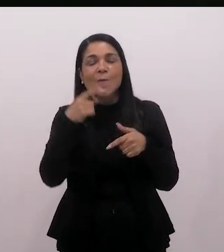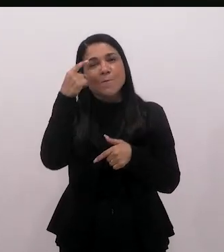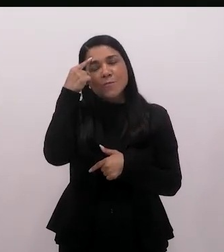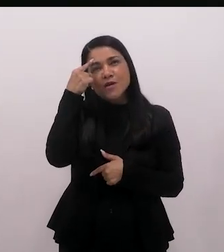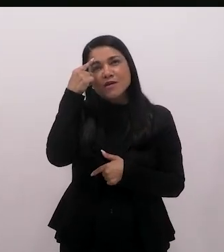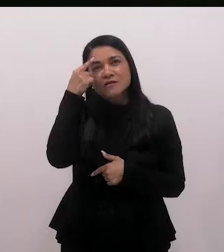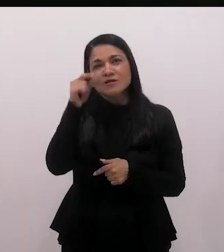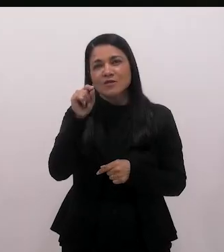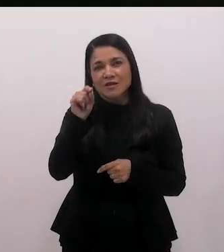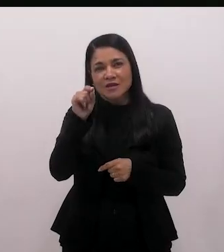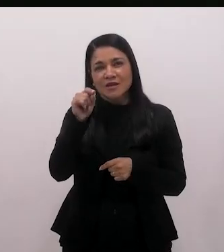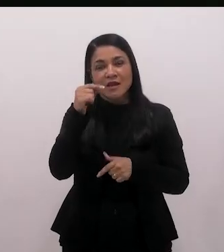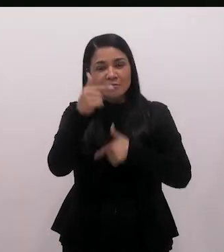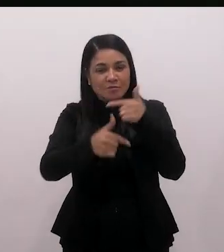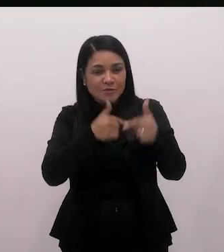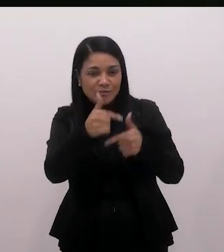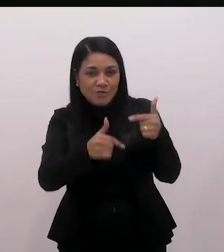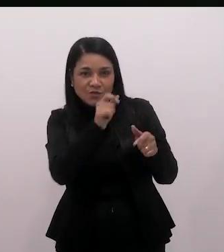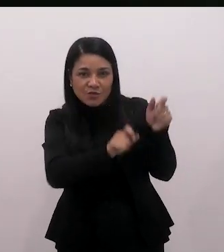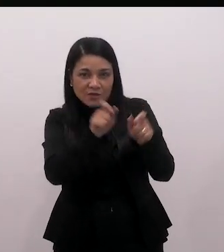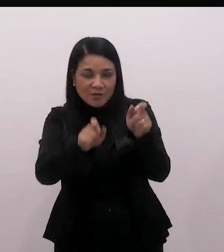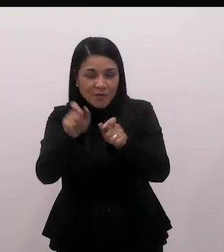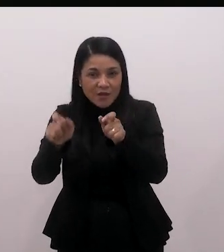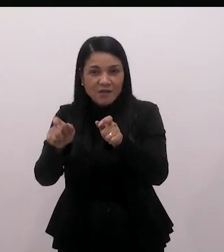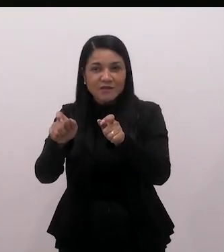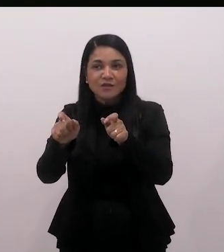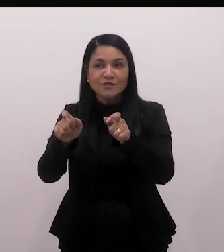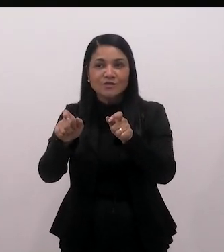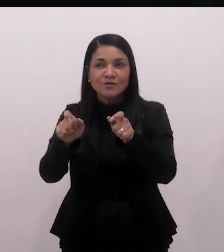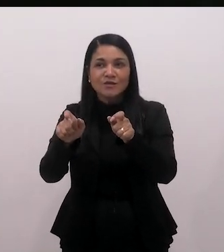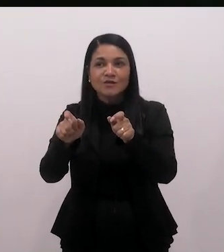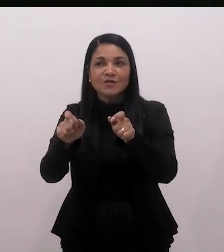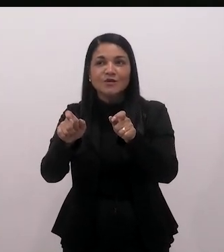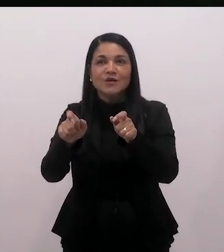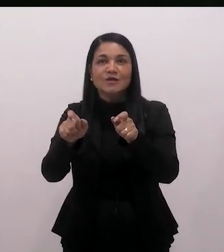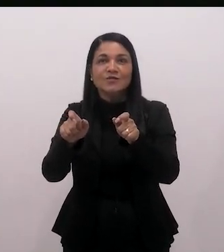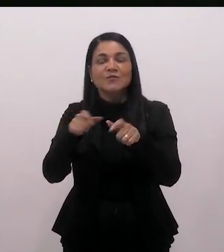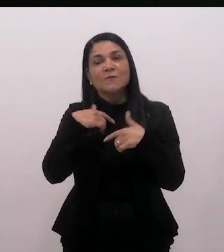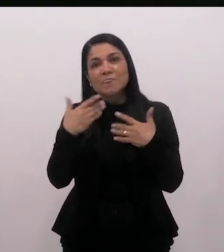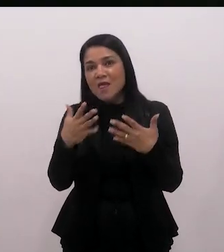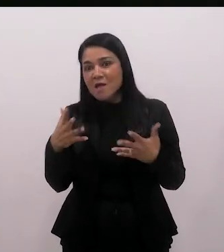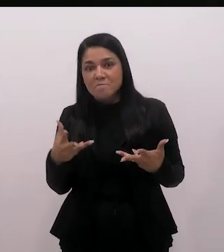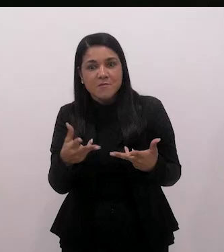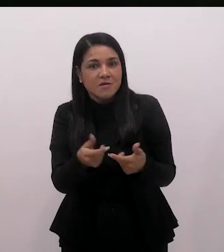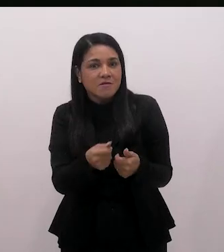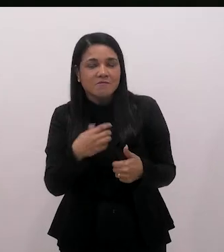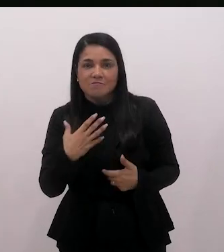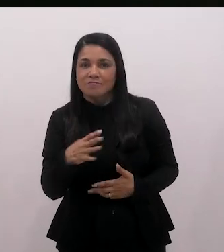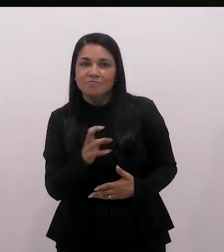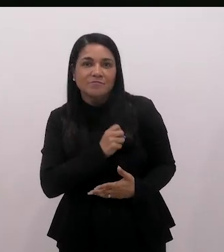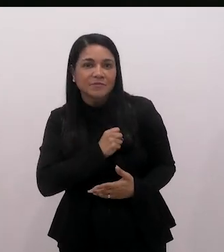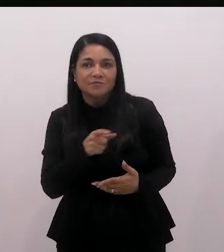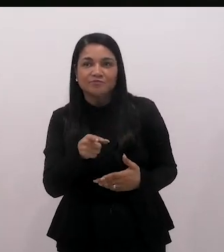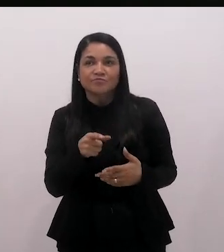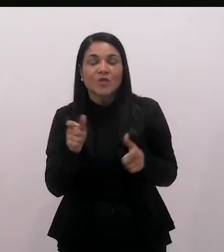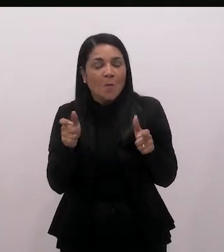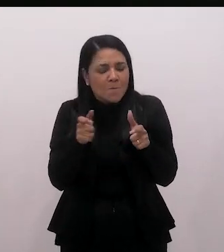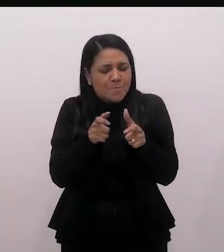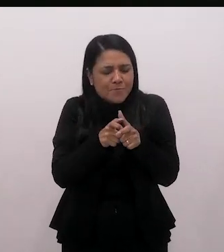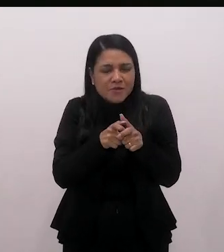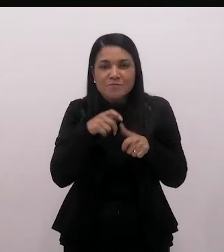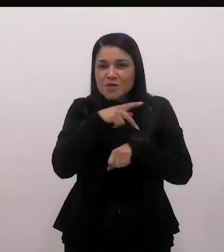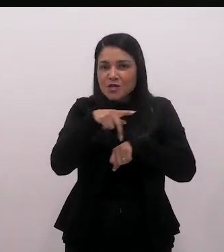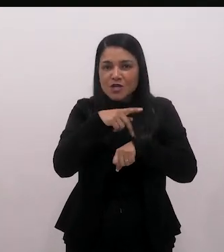que as pessoas que estão trabalhando também connosco na imprensa dizem estamos ouvindo direto, adoramos. Então, porque é um país muito